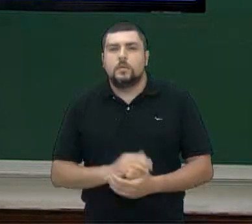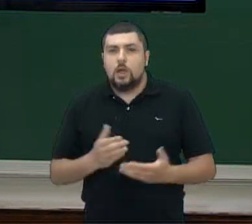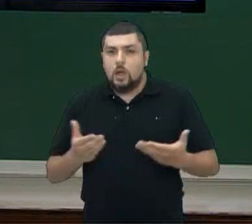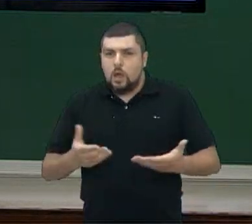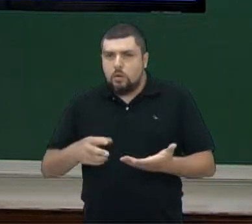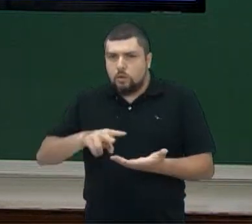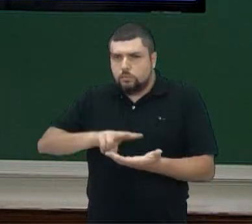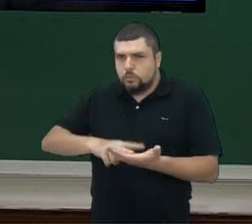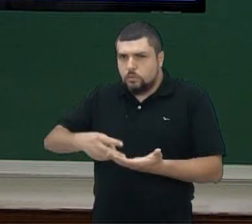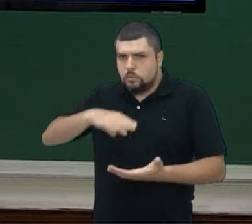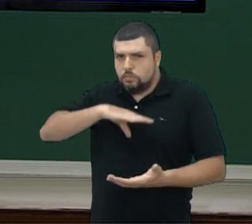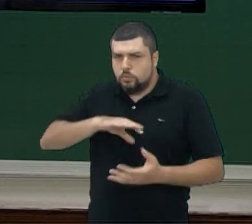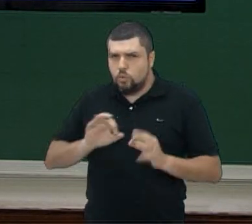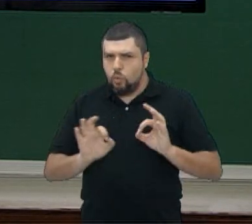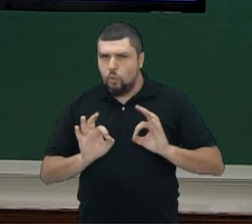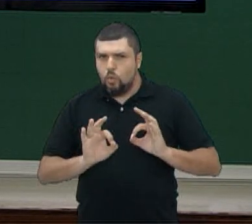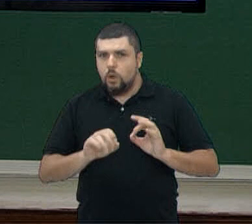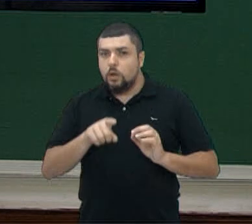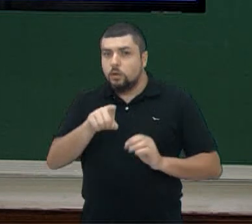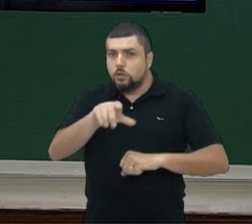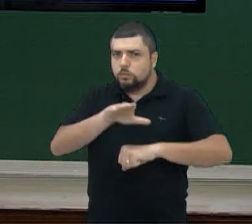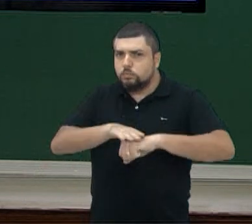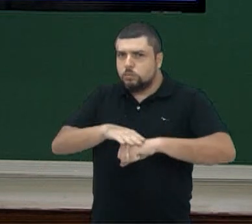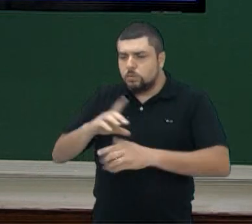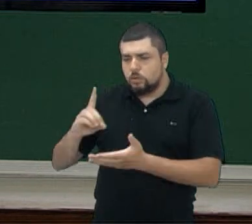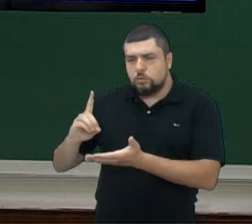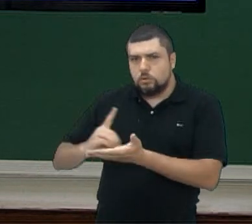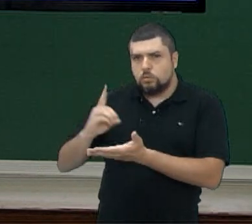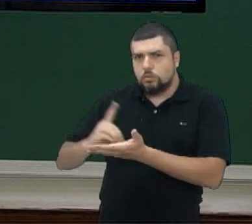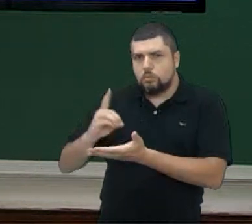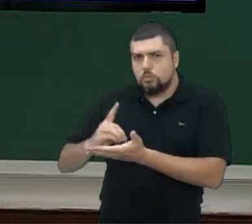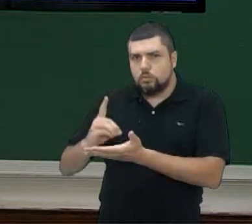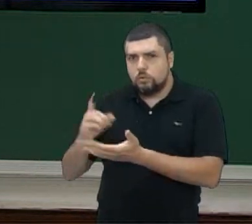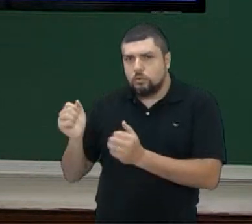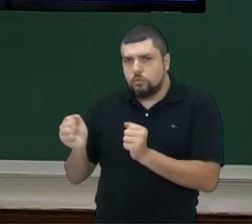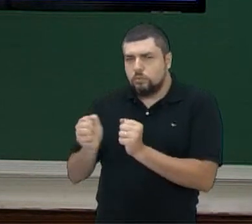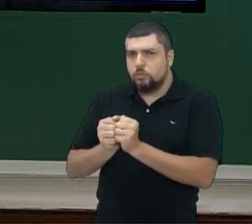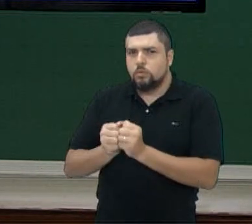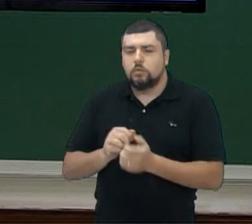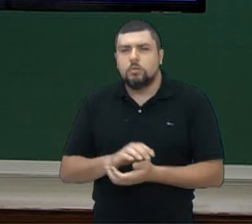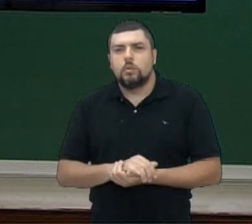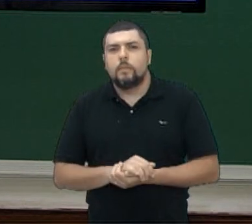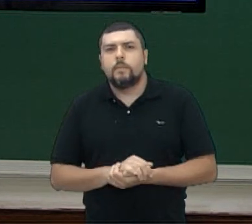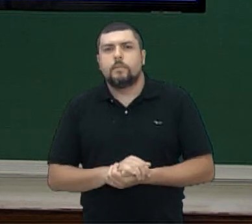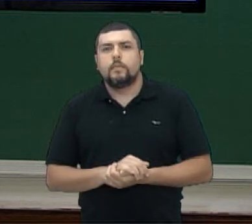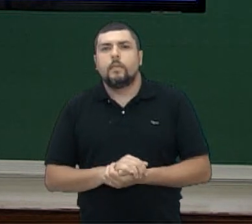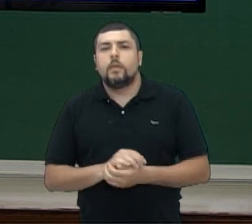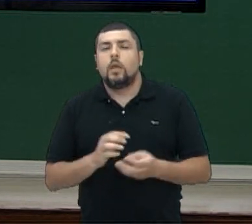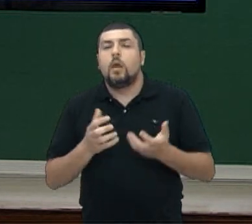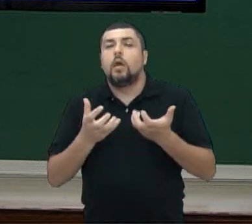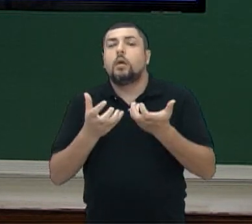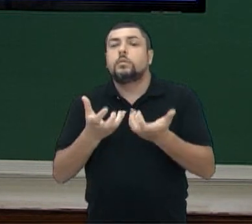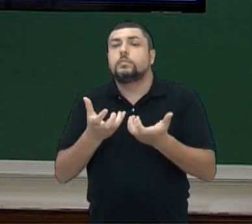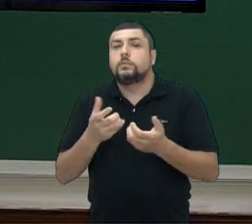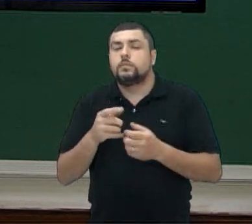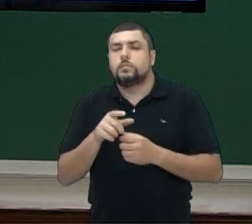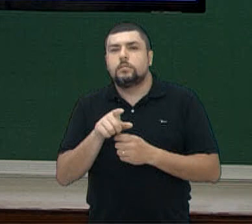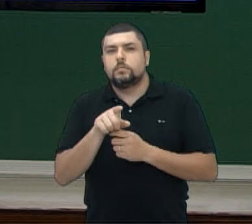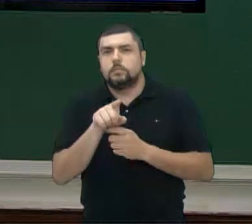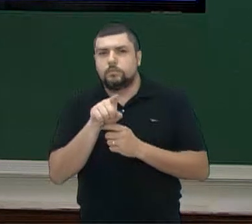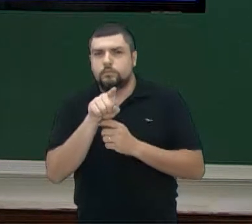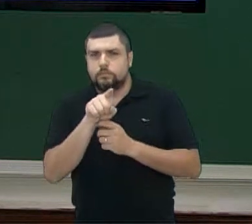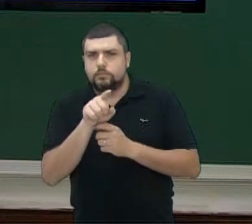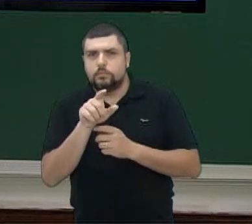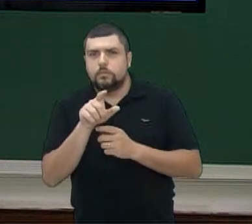momento. Se for o caso, pega o dicionário que está aí do lado para poder te ajudar para fazer a atividade. Eu quero que vocês marquem a alternativa